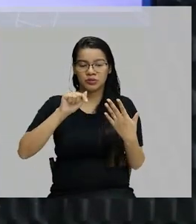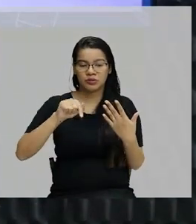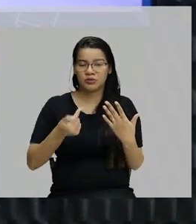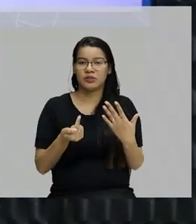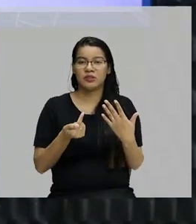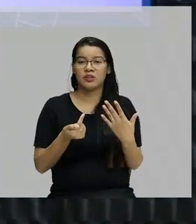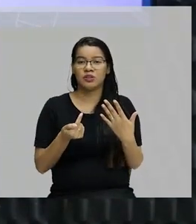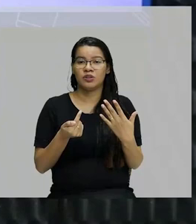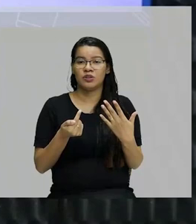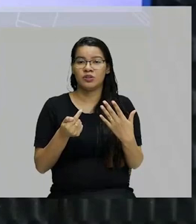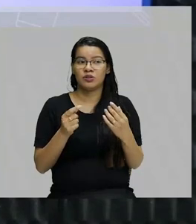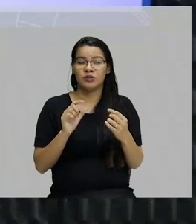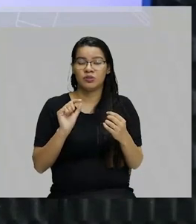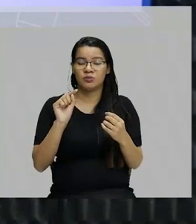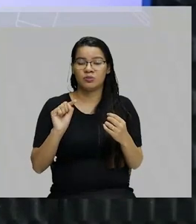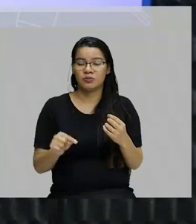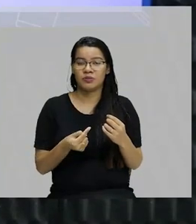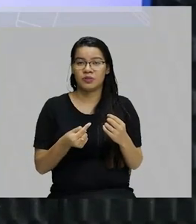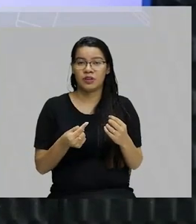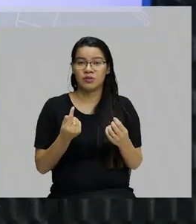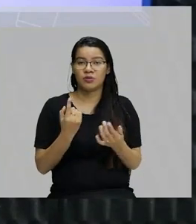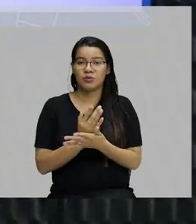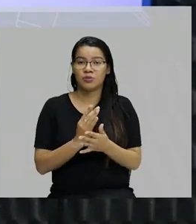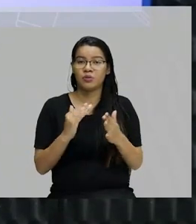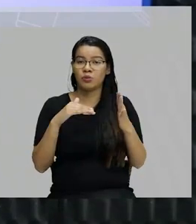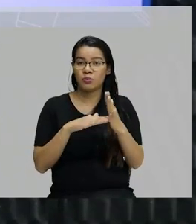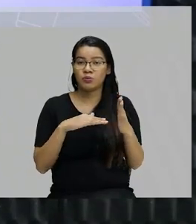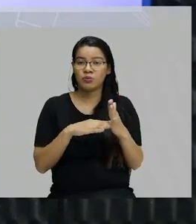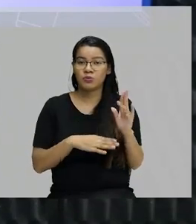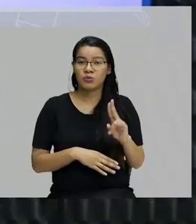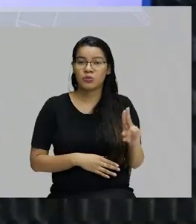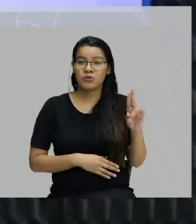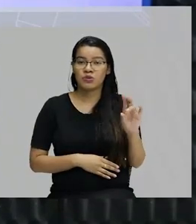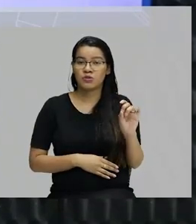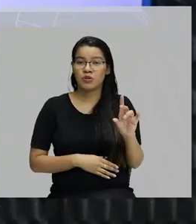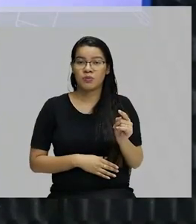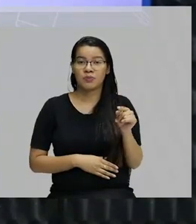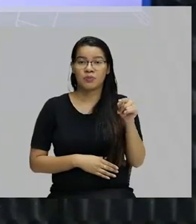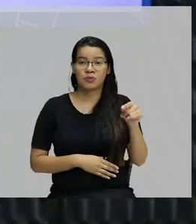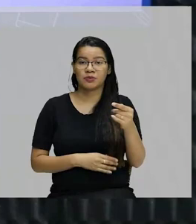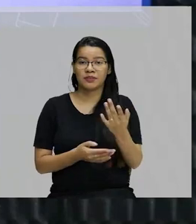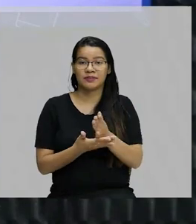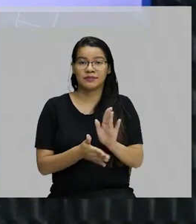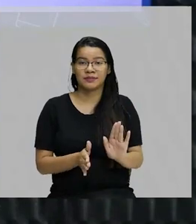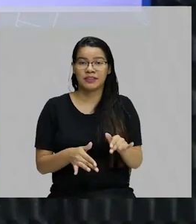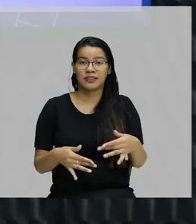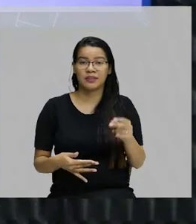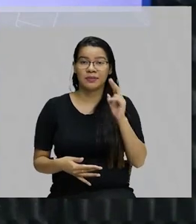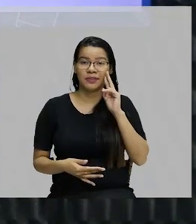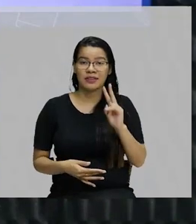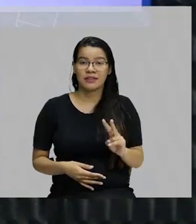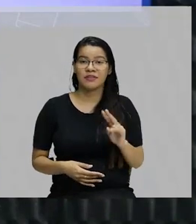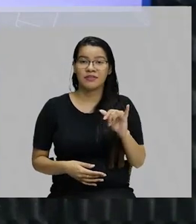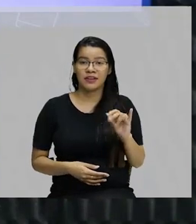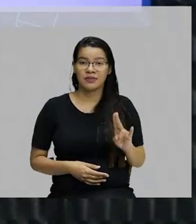fim todos eles se utilizam ponto e vírgula e somente no último se utiliza o ponto final então observem que ele vai colocando